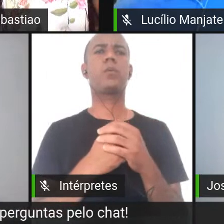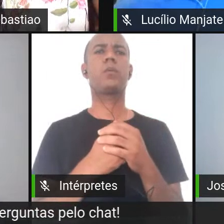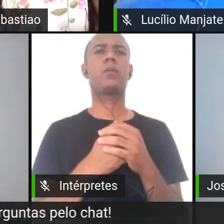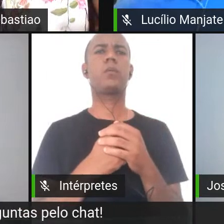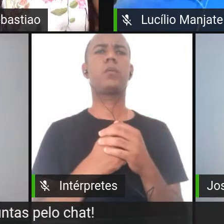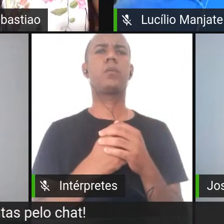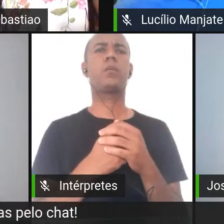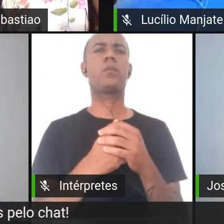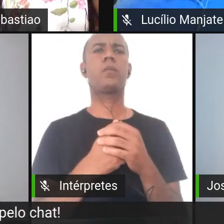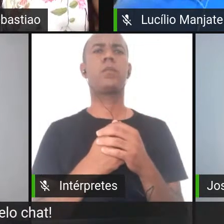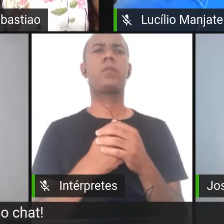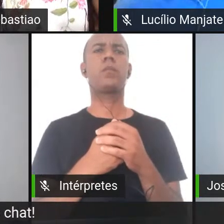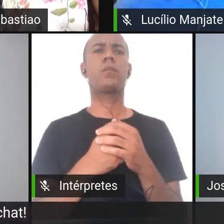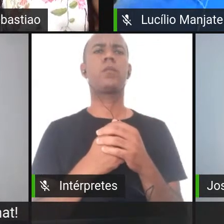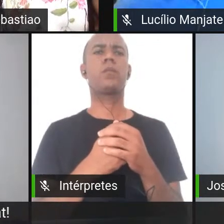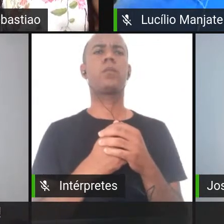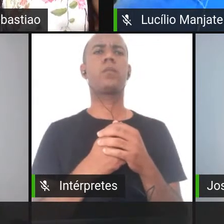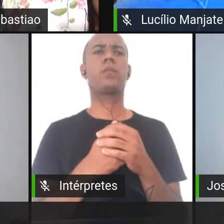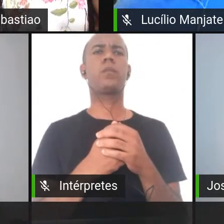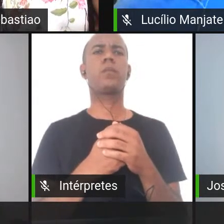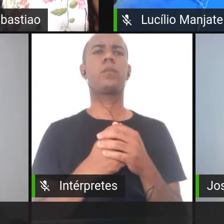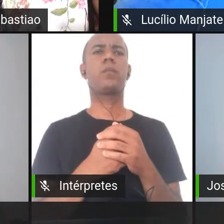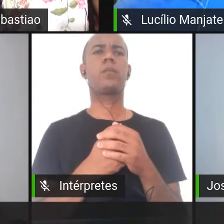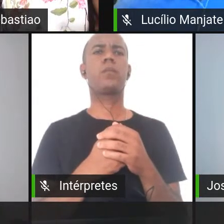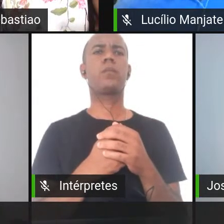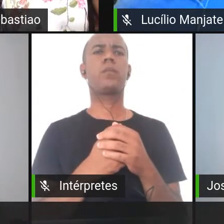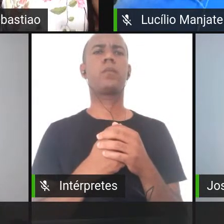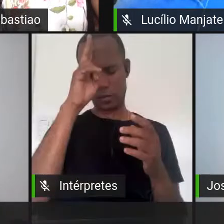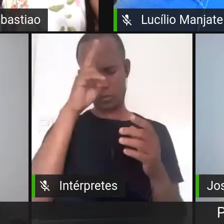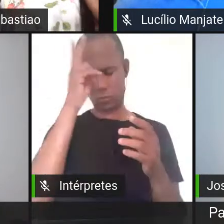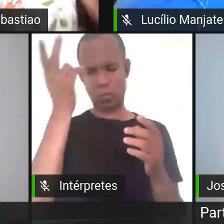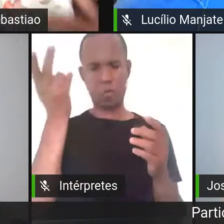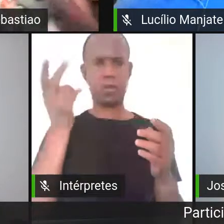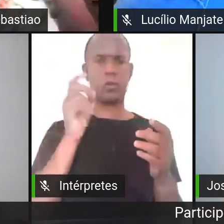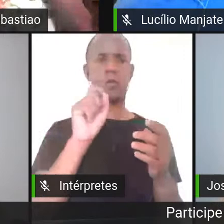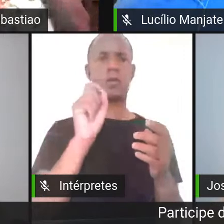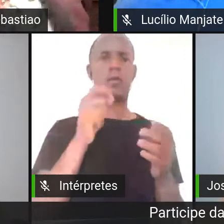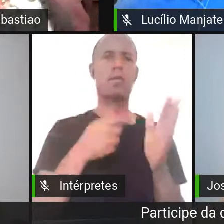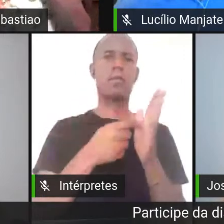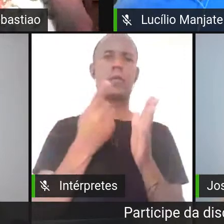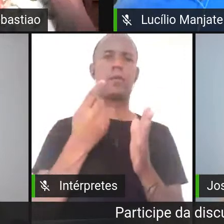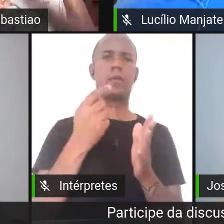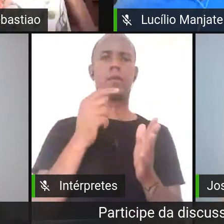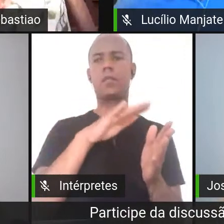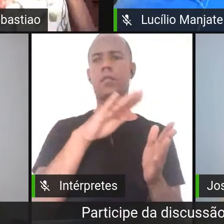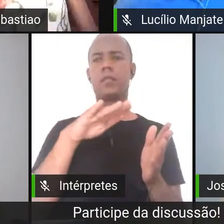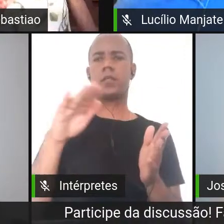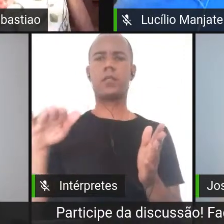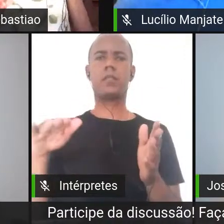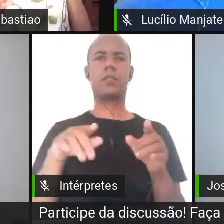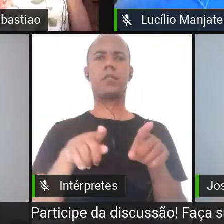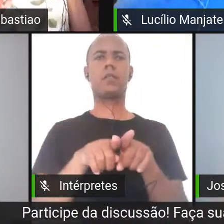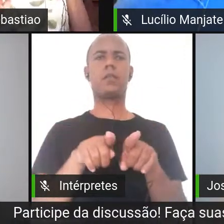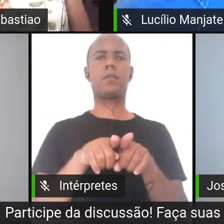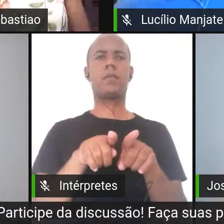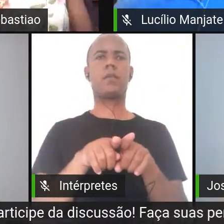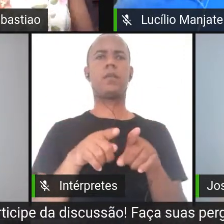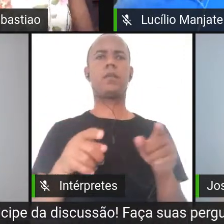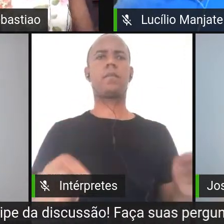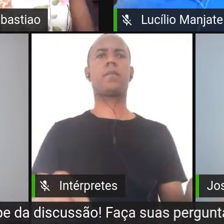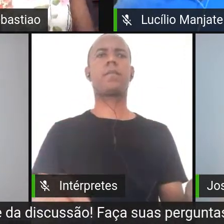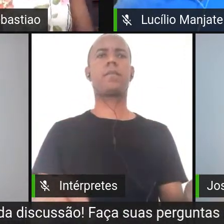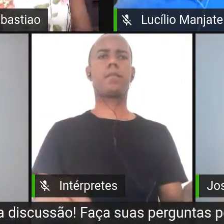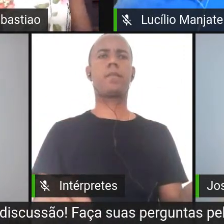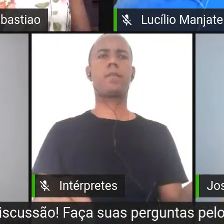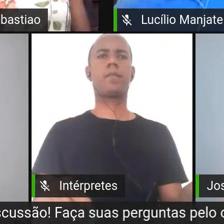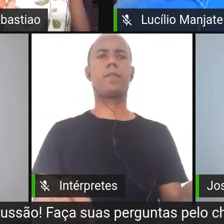as crianças e, entretanto, não chega a elas? É a pensar nelas? Nós estamos a pensar nelas? Qual é o seu pensamento sobre tudo isso?